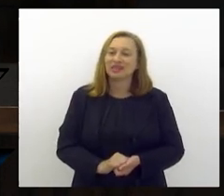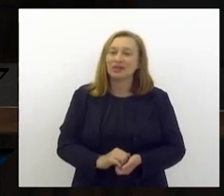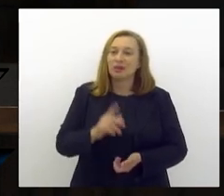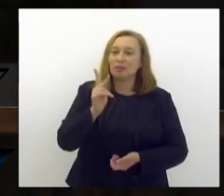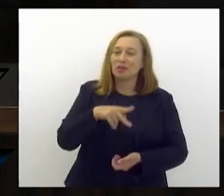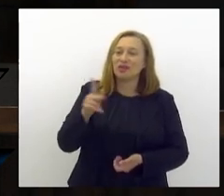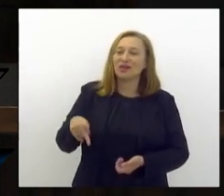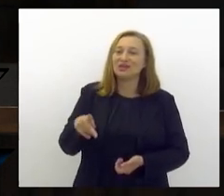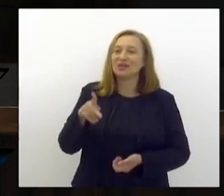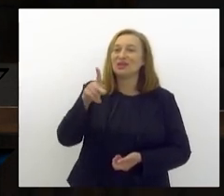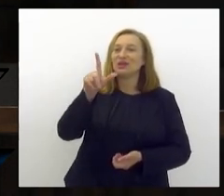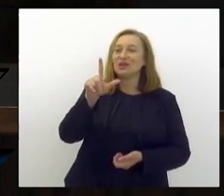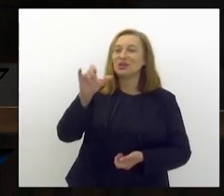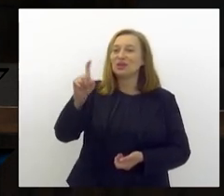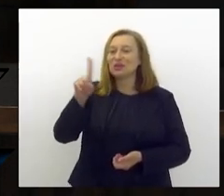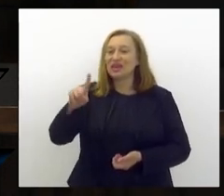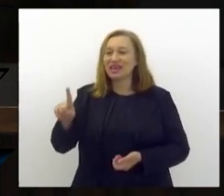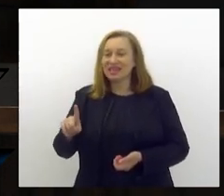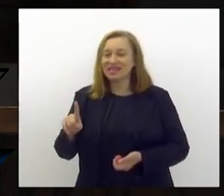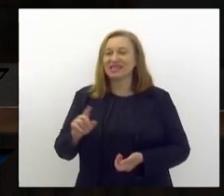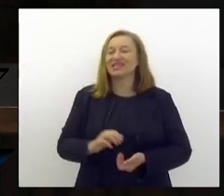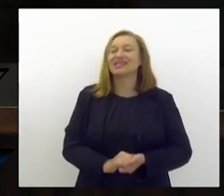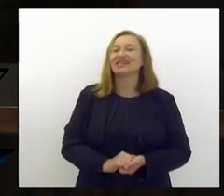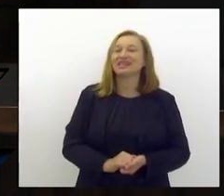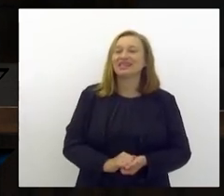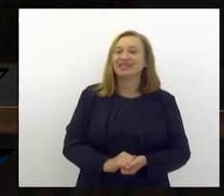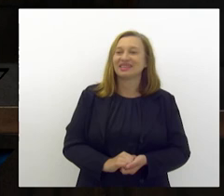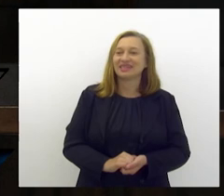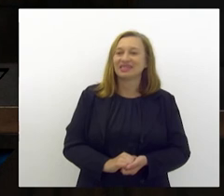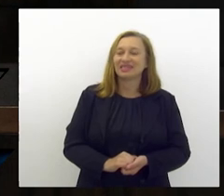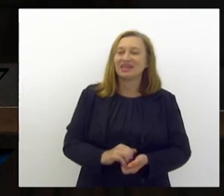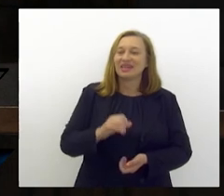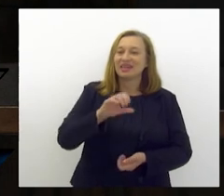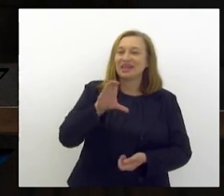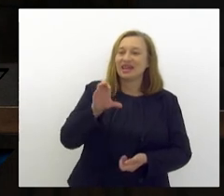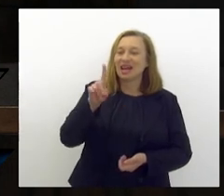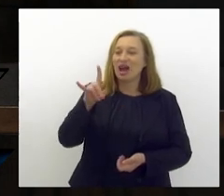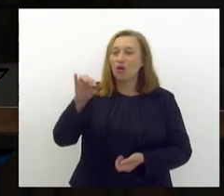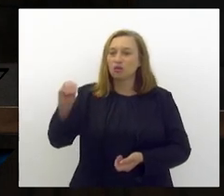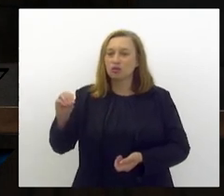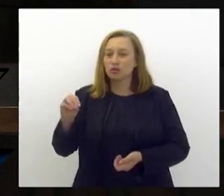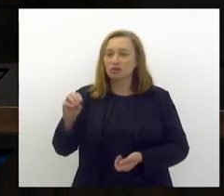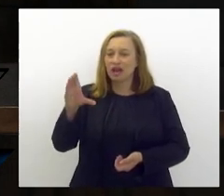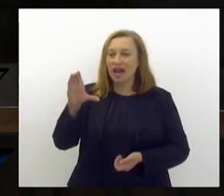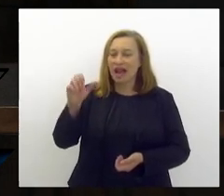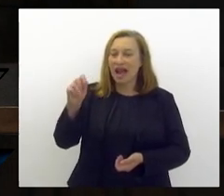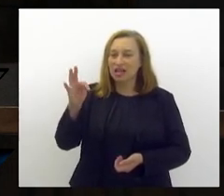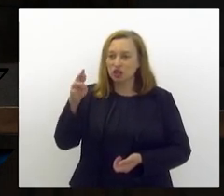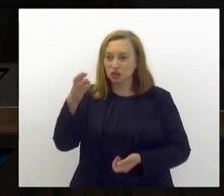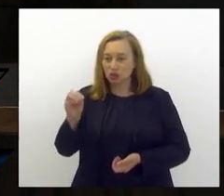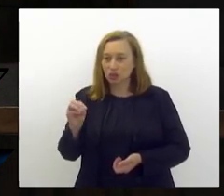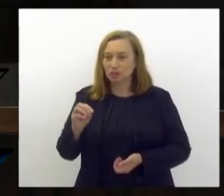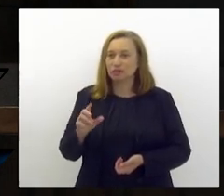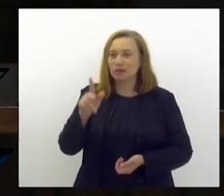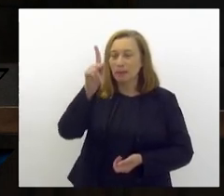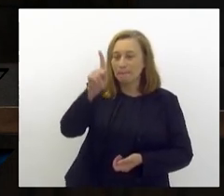Professor Luiz Henrique de Castro Silva, Cláudio Castro de Paula, Padre Flávio Luiz